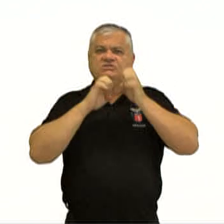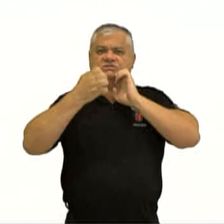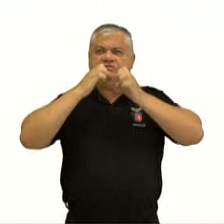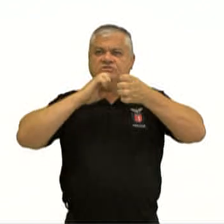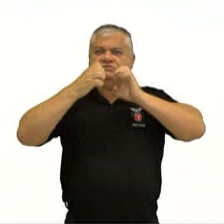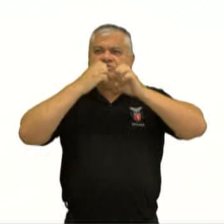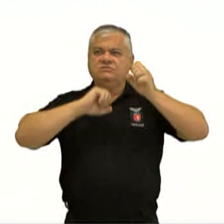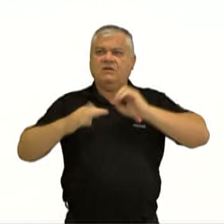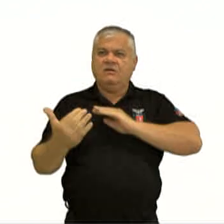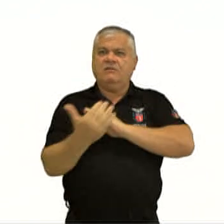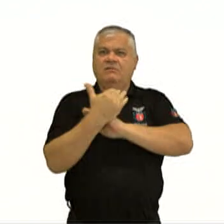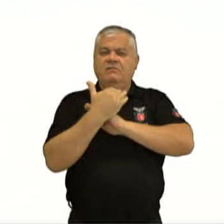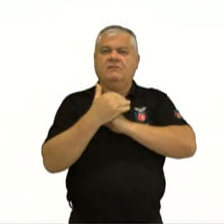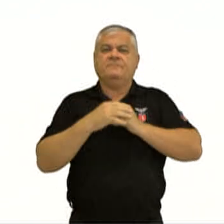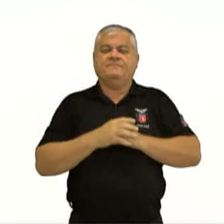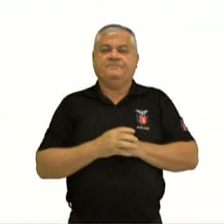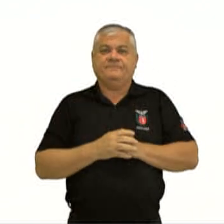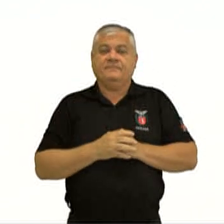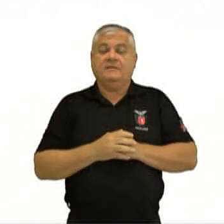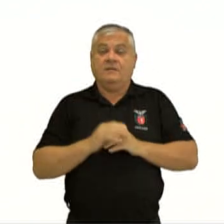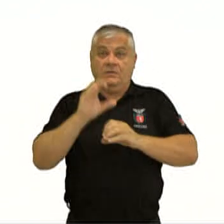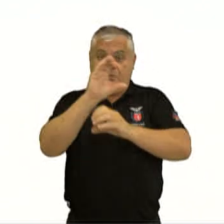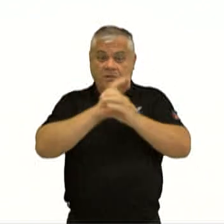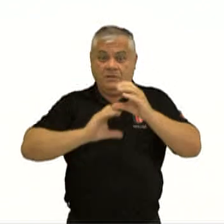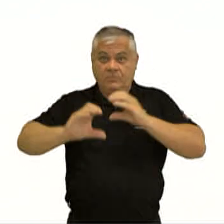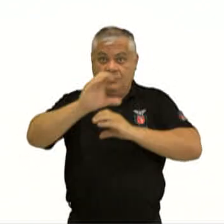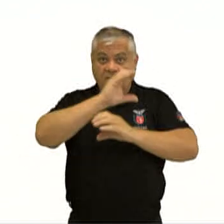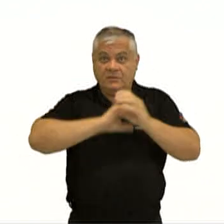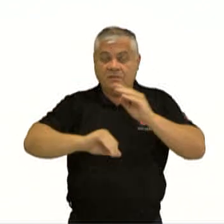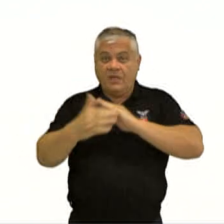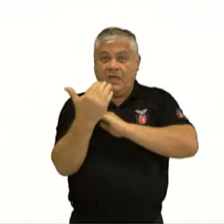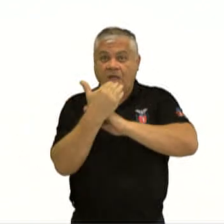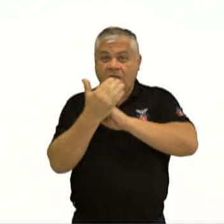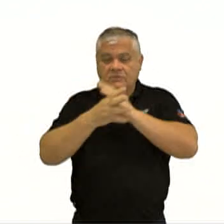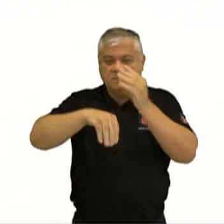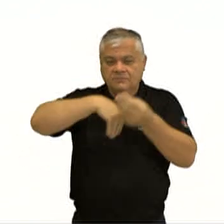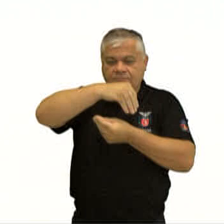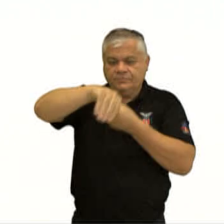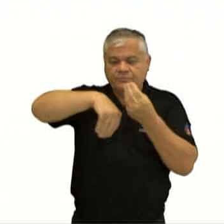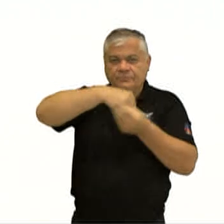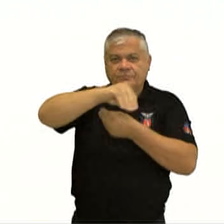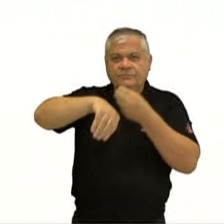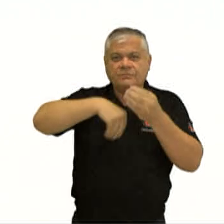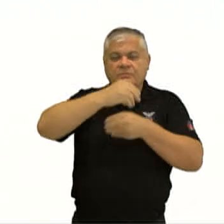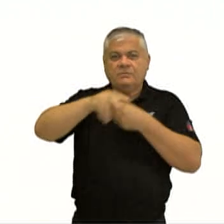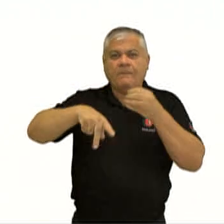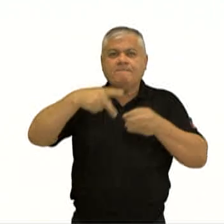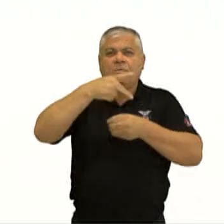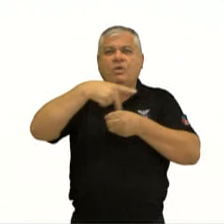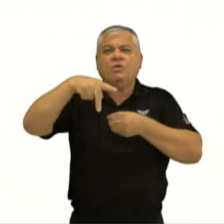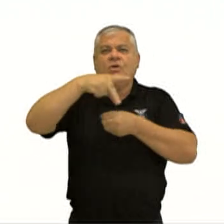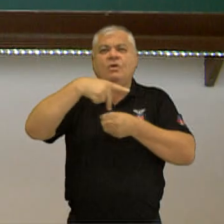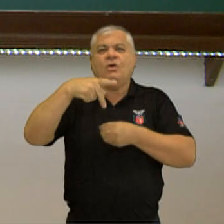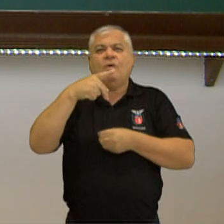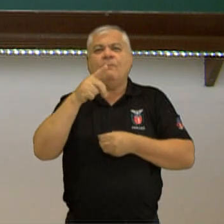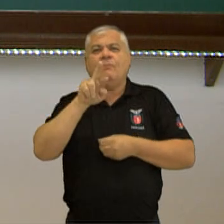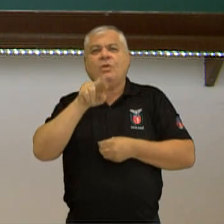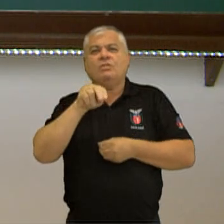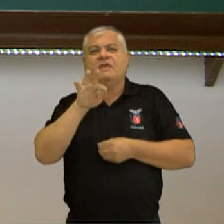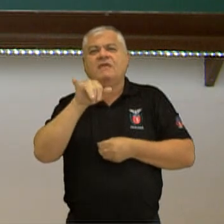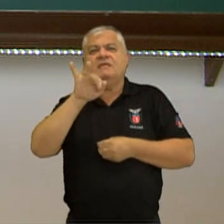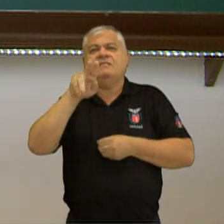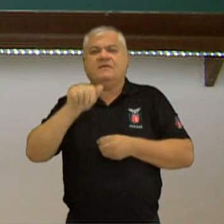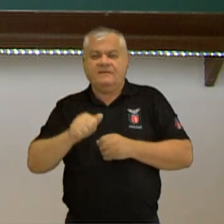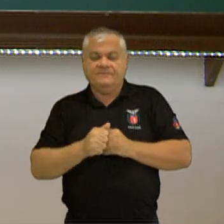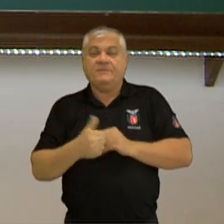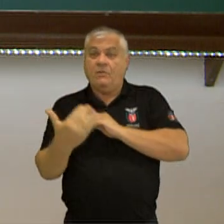na geração de energia. Os carboidratos auxiliam na síntese proteica após exercício físico junto às proteínas, então eles